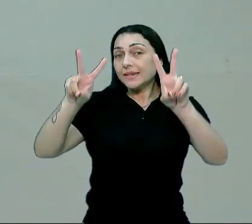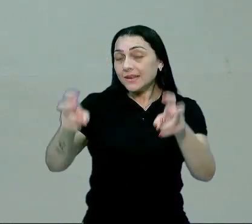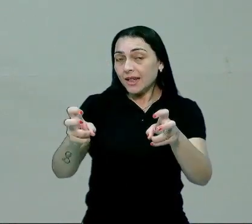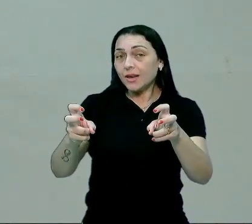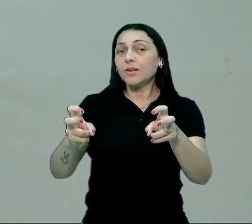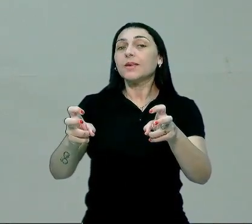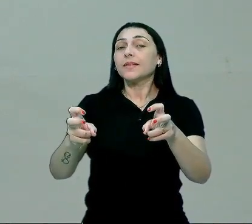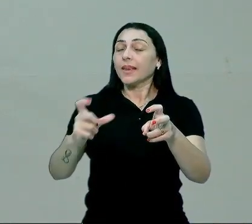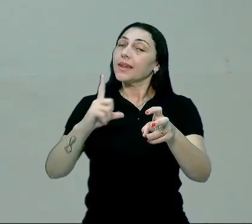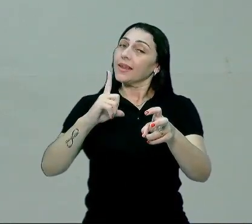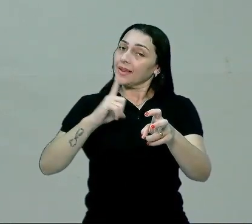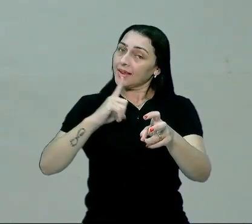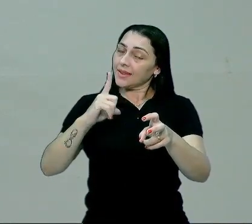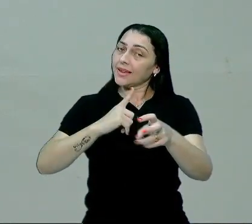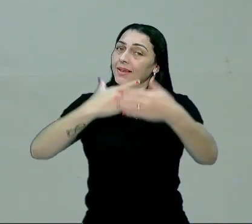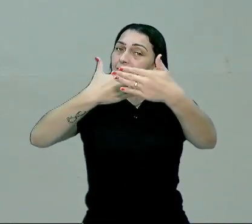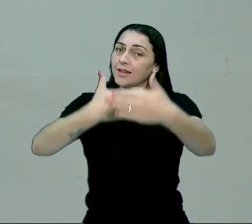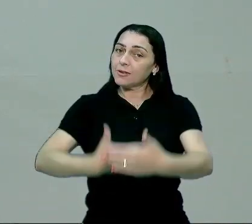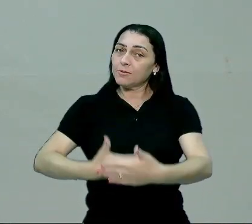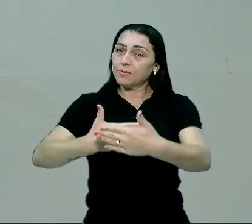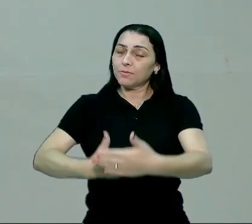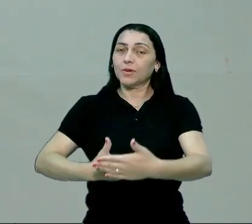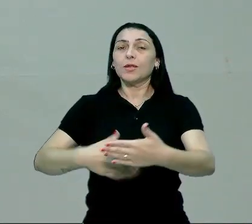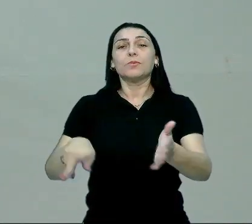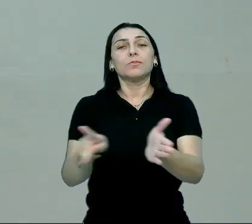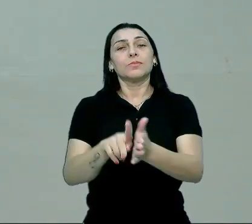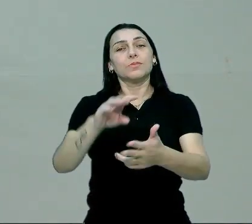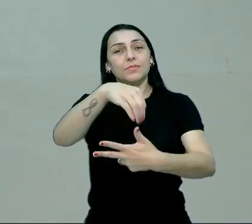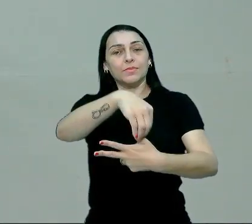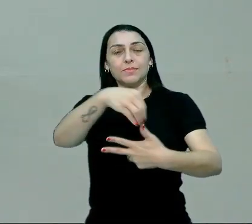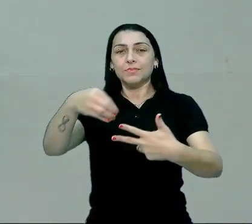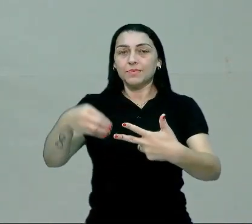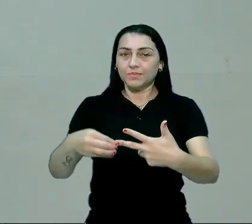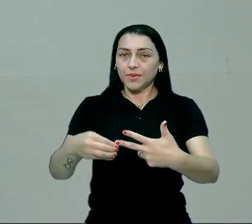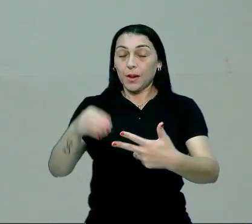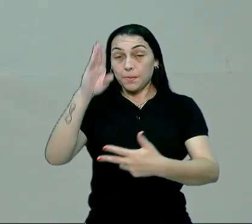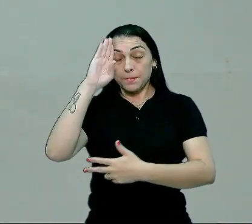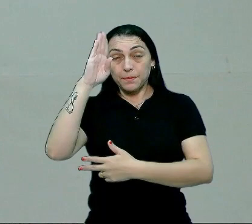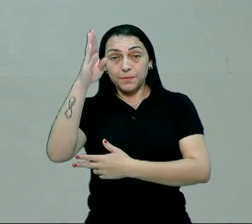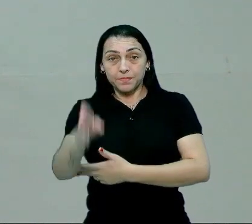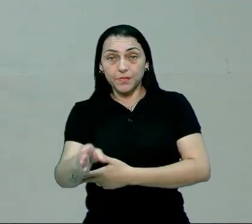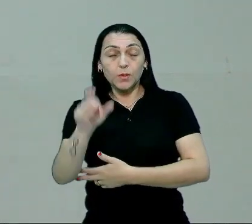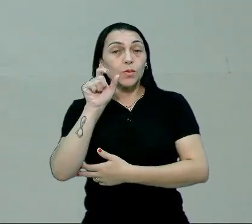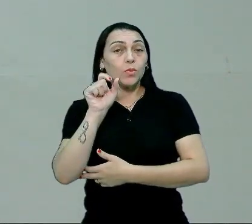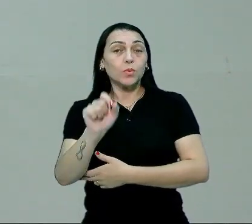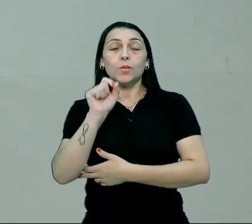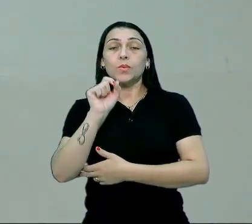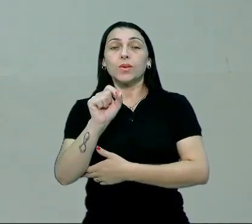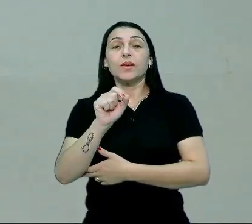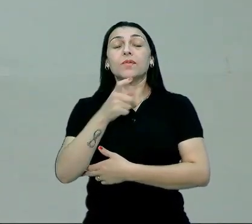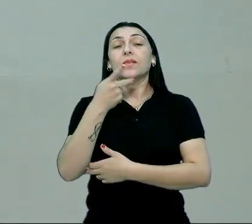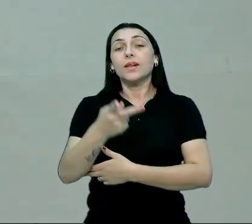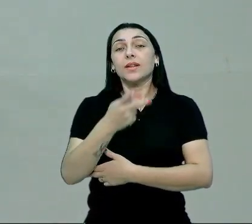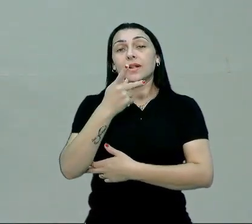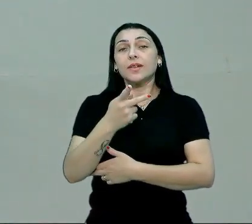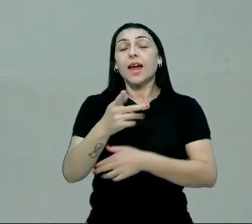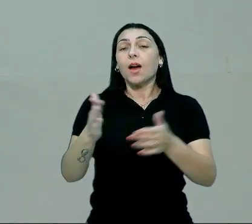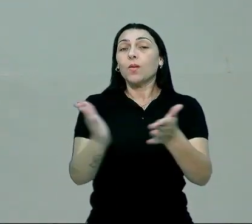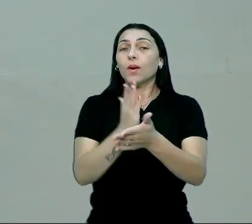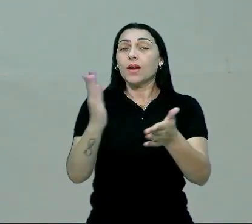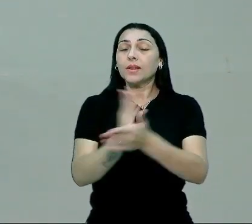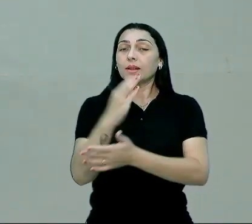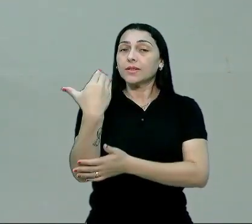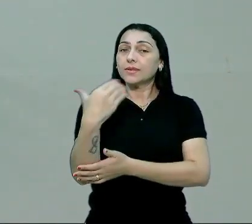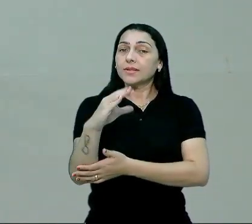que são recorrentes nas provas do Enem, principalmente no que diz respeito ao caderno